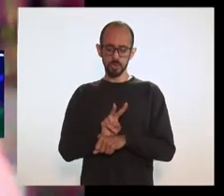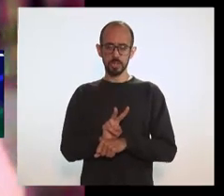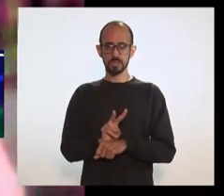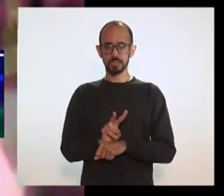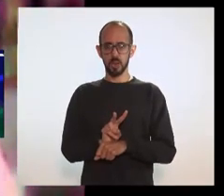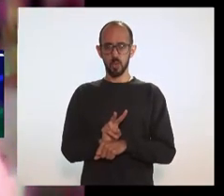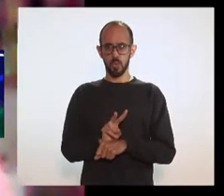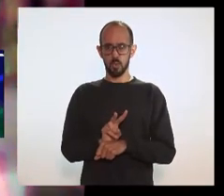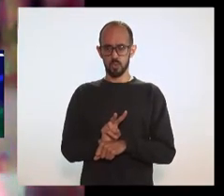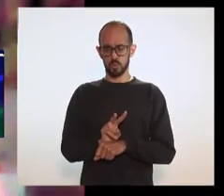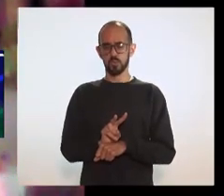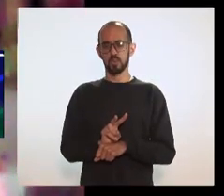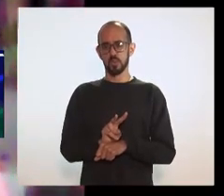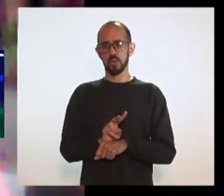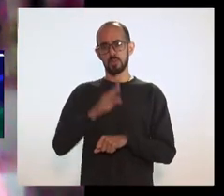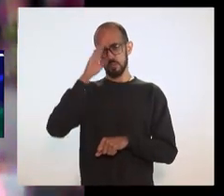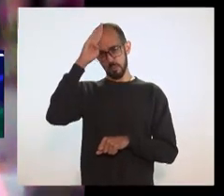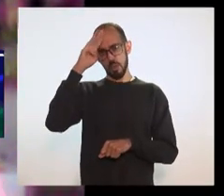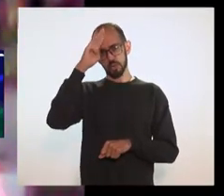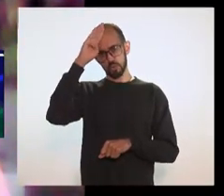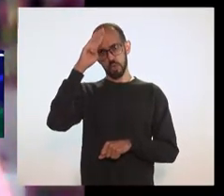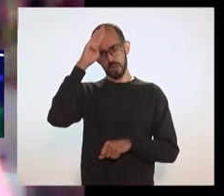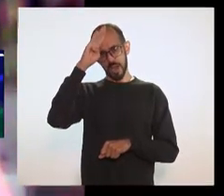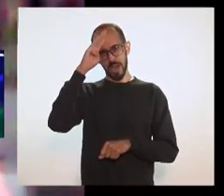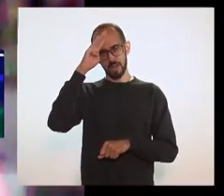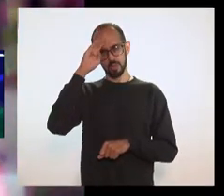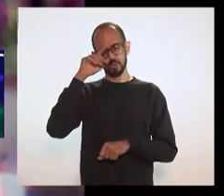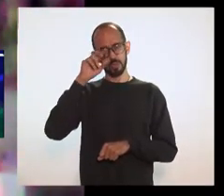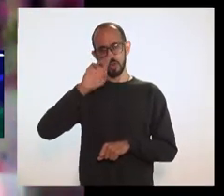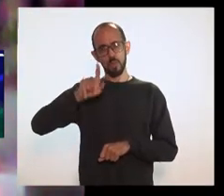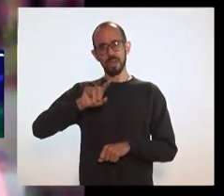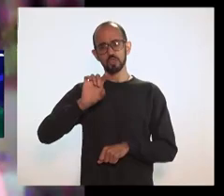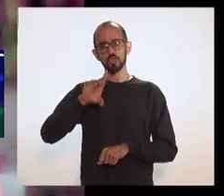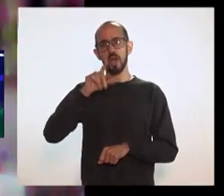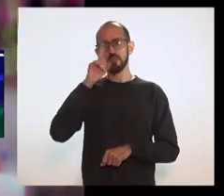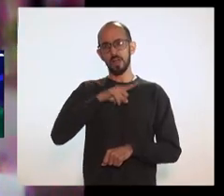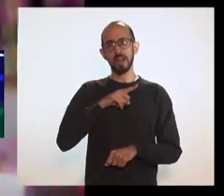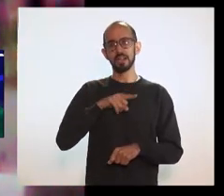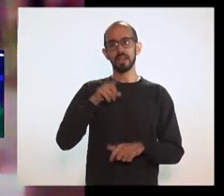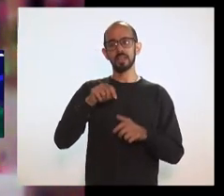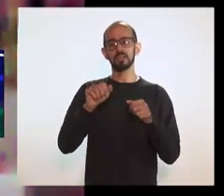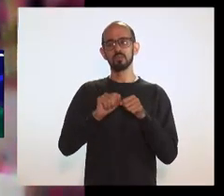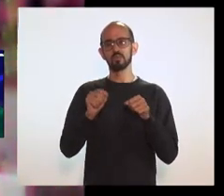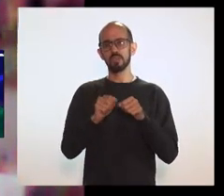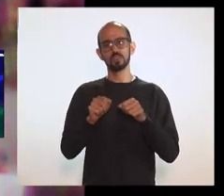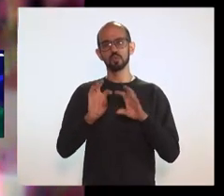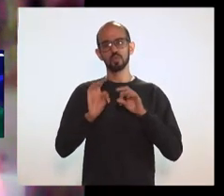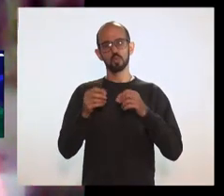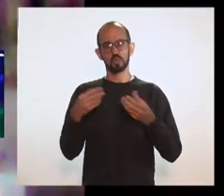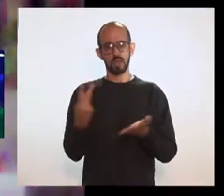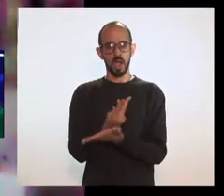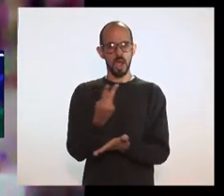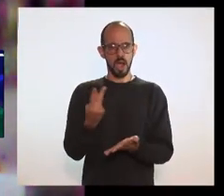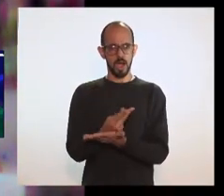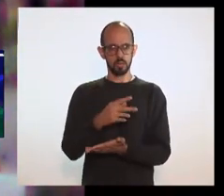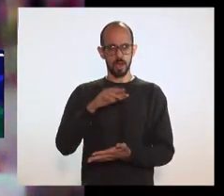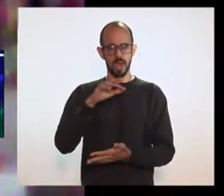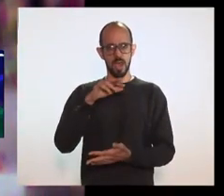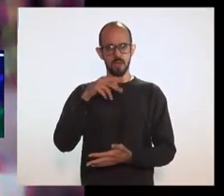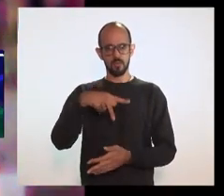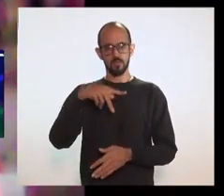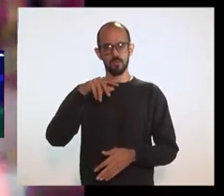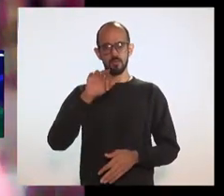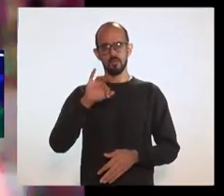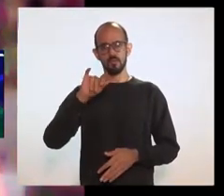vírus. Bolsonaro não foi só um fracasso, ele boicotou o acesso à vacina. A Pfizer ofereceu vacina